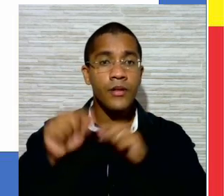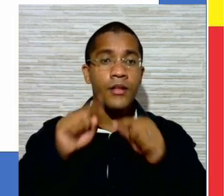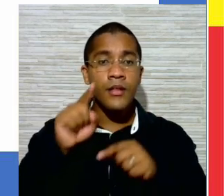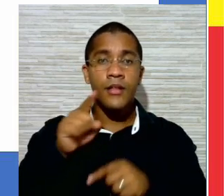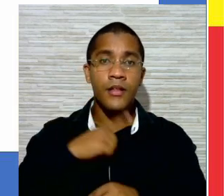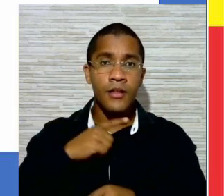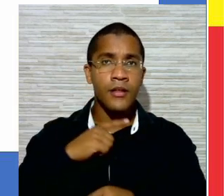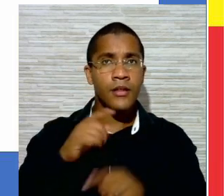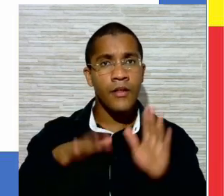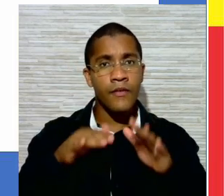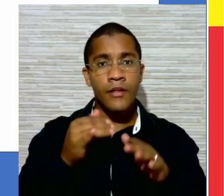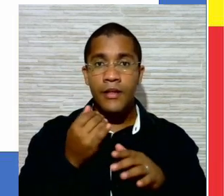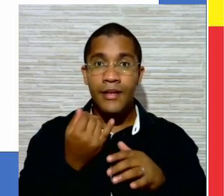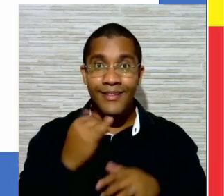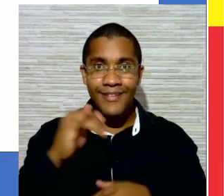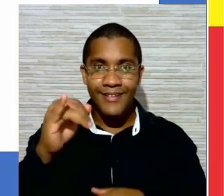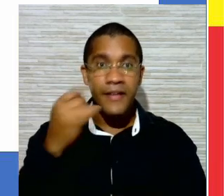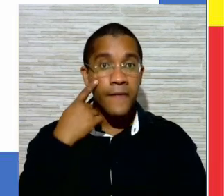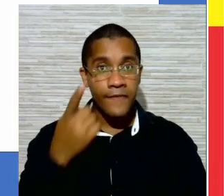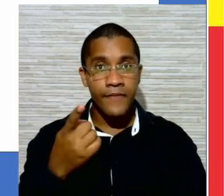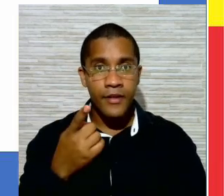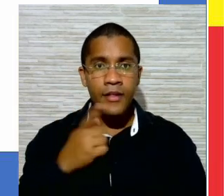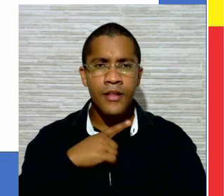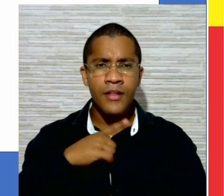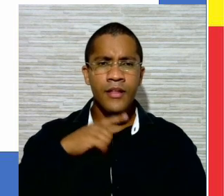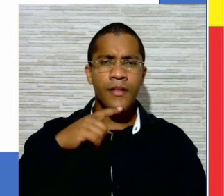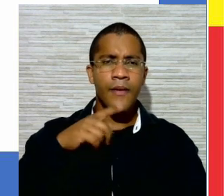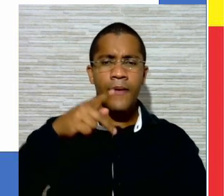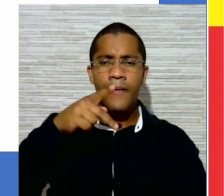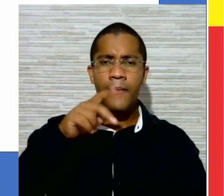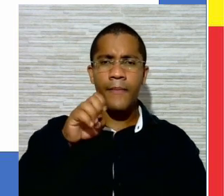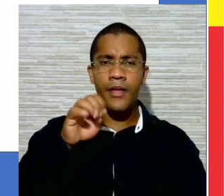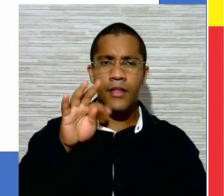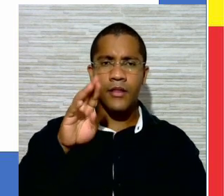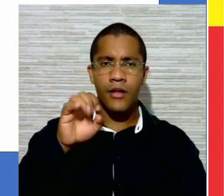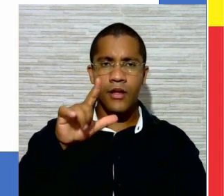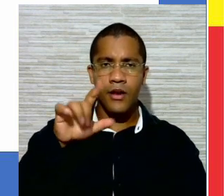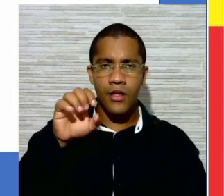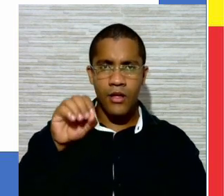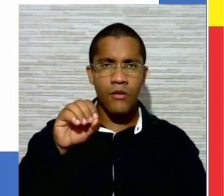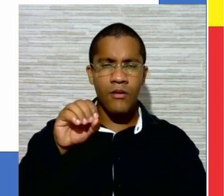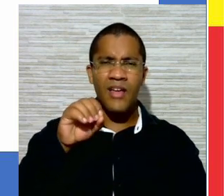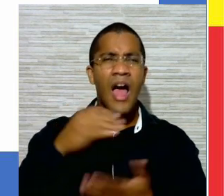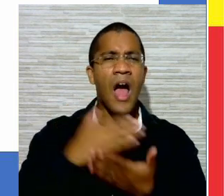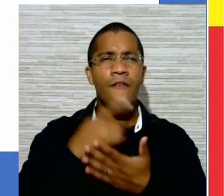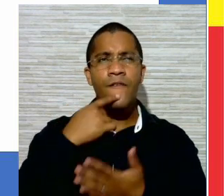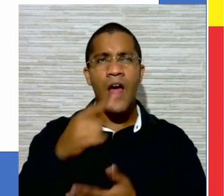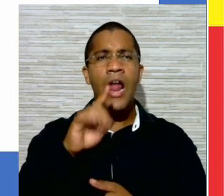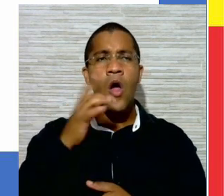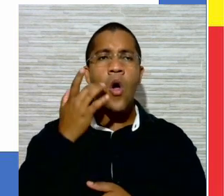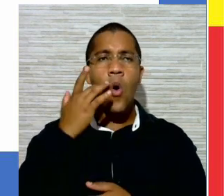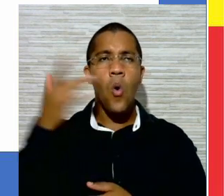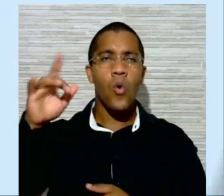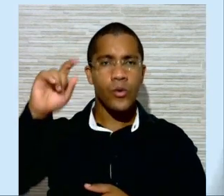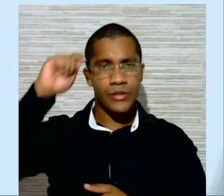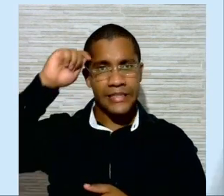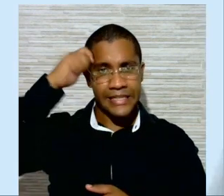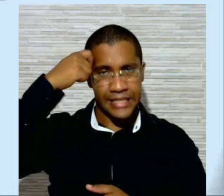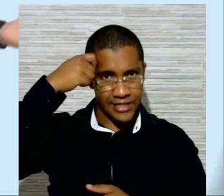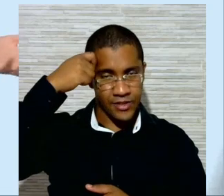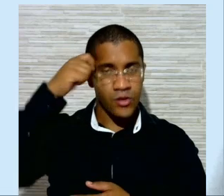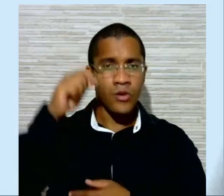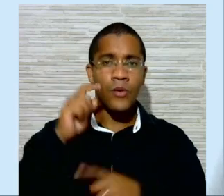gente? Setores da energia, por exemplo. Acompanha na tela, você vê aí o setor do petróleo, tá? Então é chamado também de ouro negro. E isso faz com que